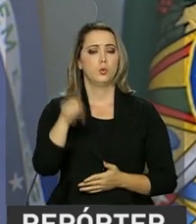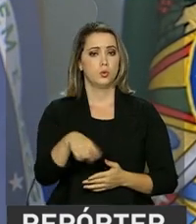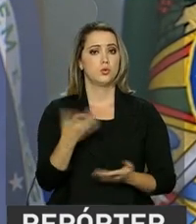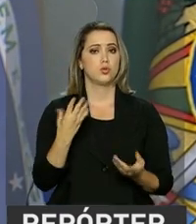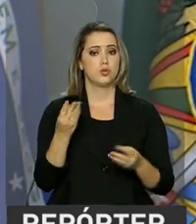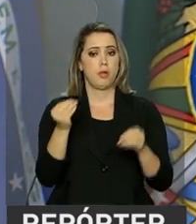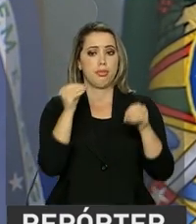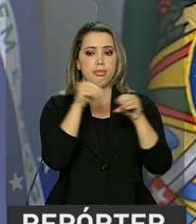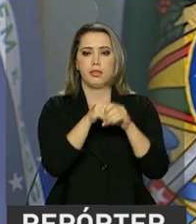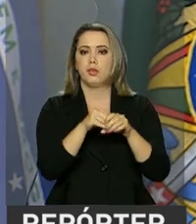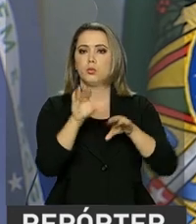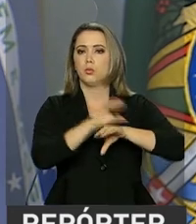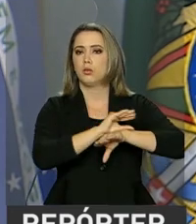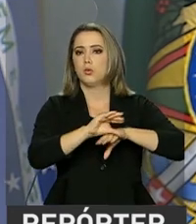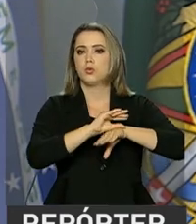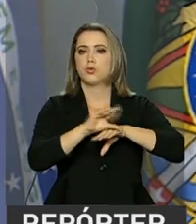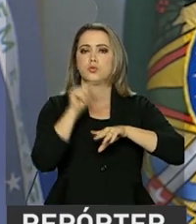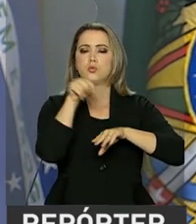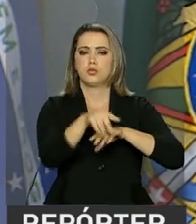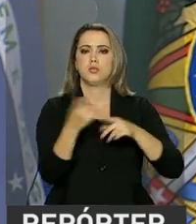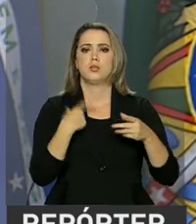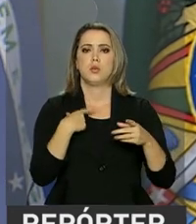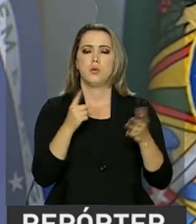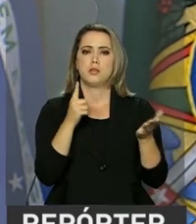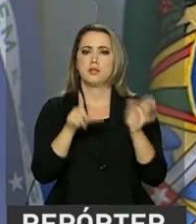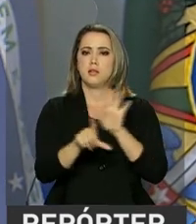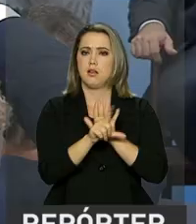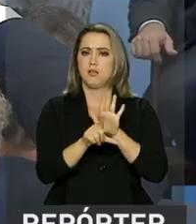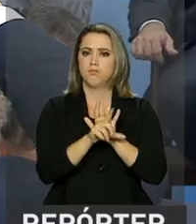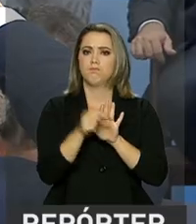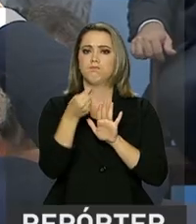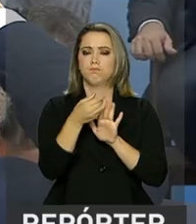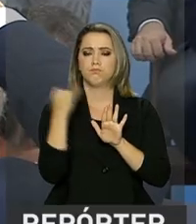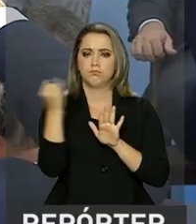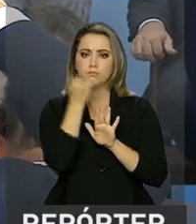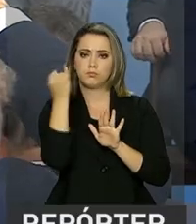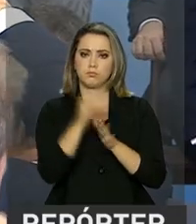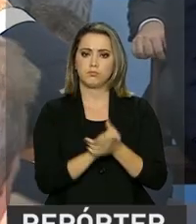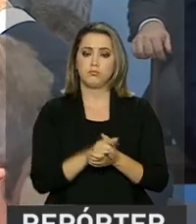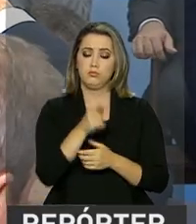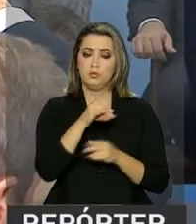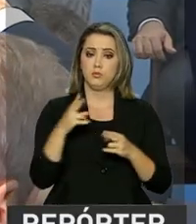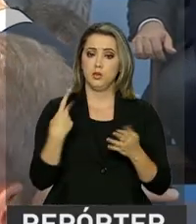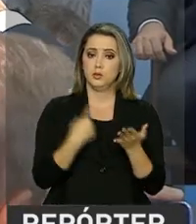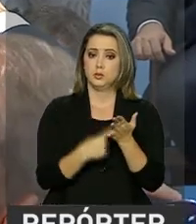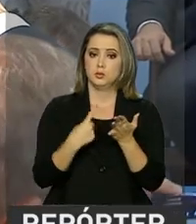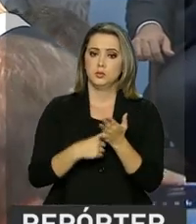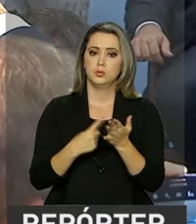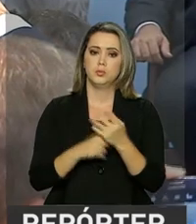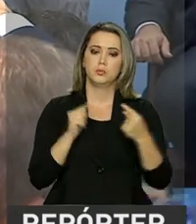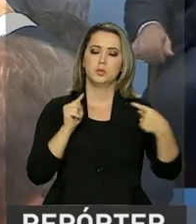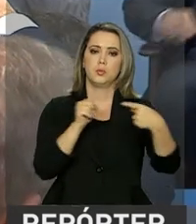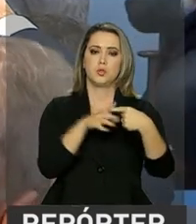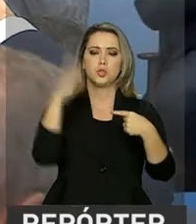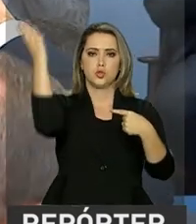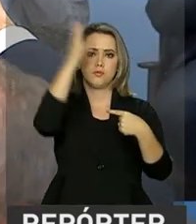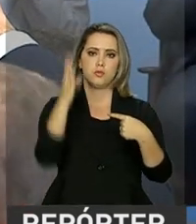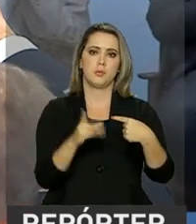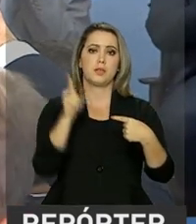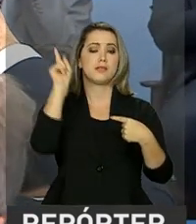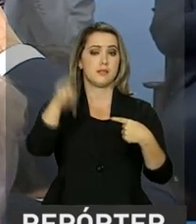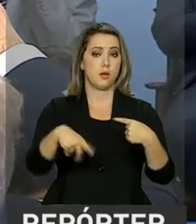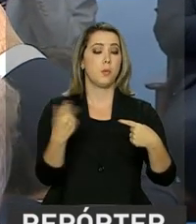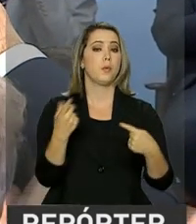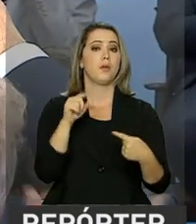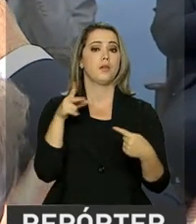estrutura do estado brasileiro este tratado este acordo no documento como meta individual o Brasil se